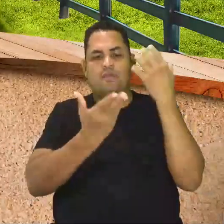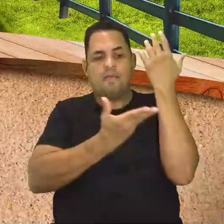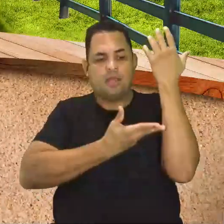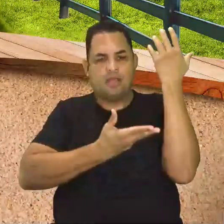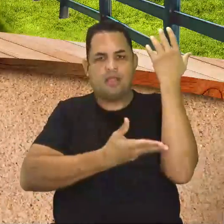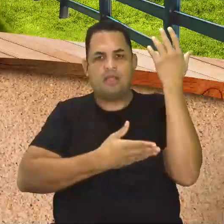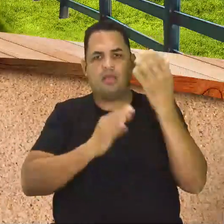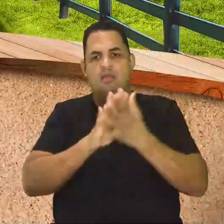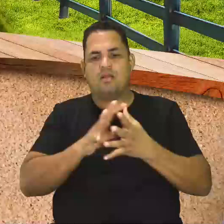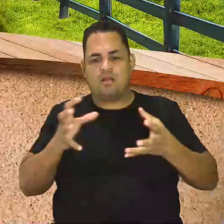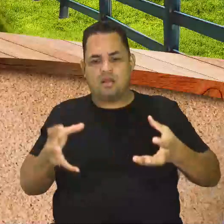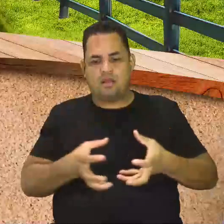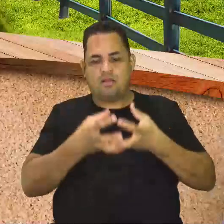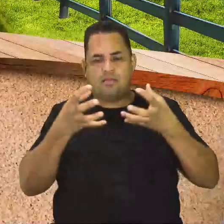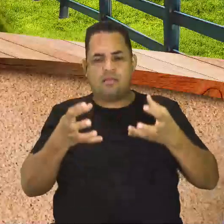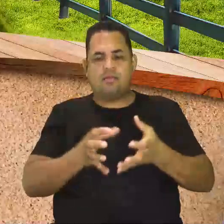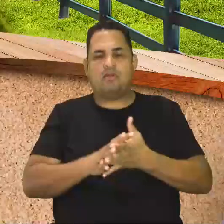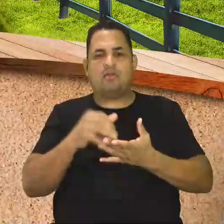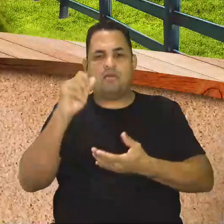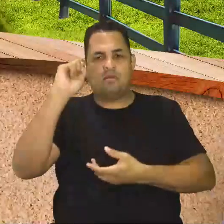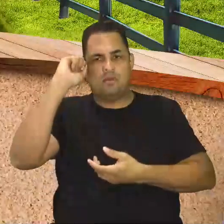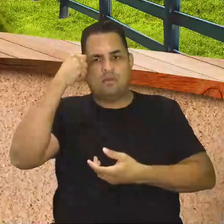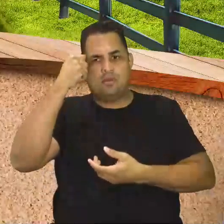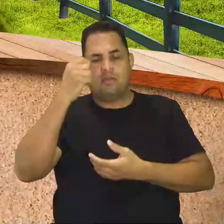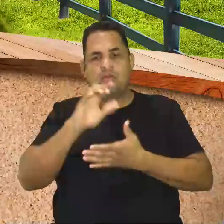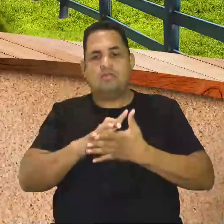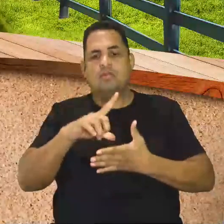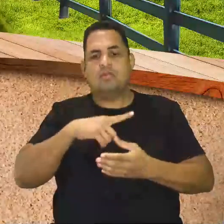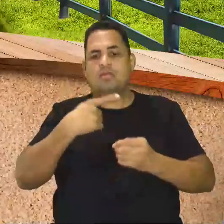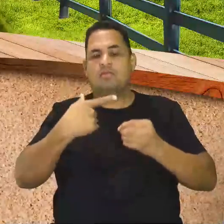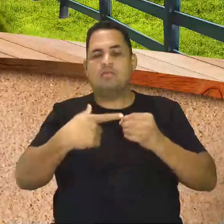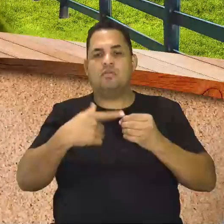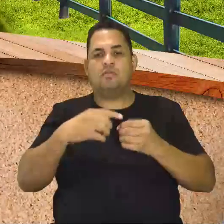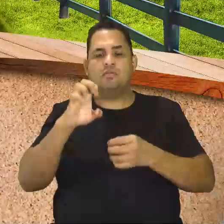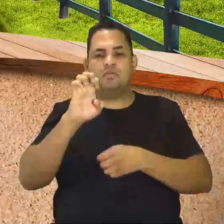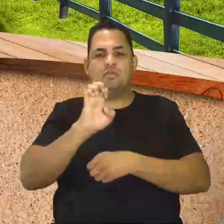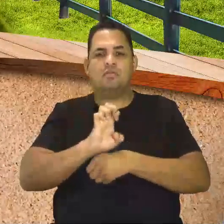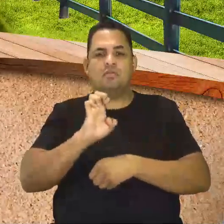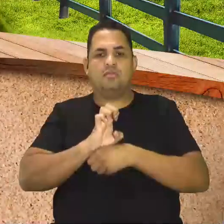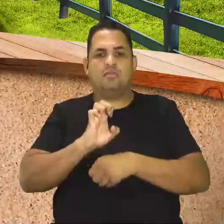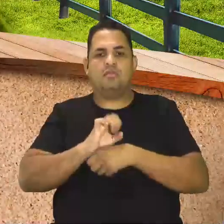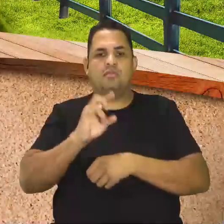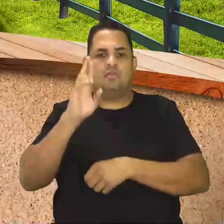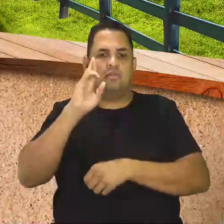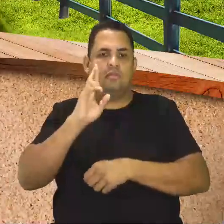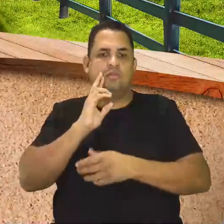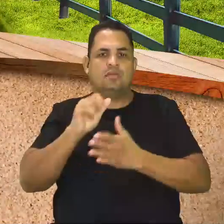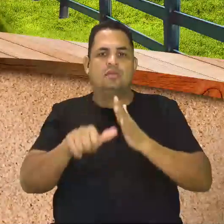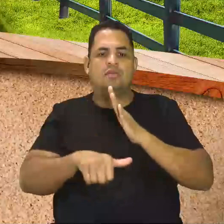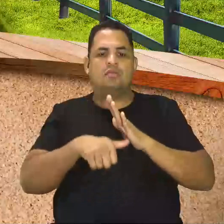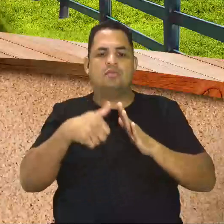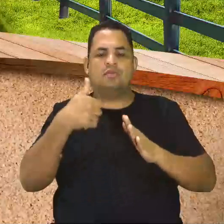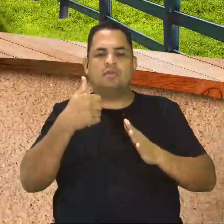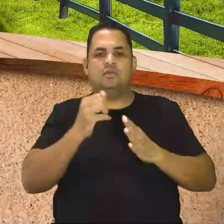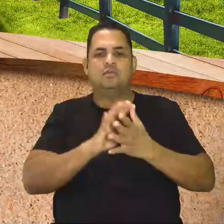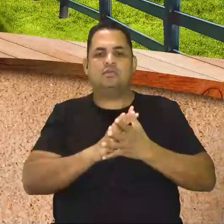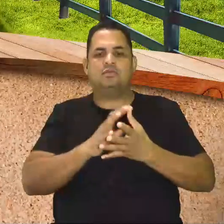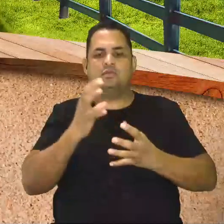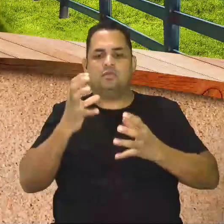madeira, carvão. Nós temos municípios no estado de Rondônia que são pioneiros da produção de